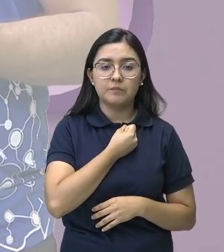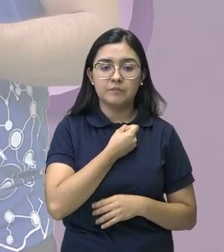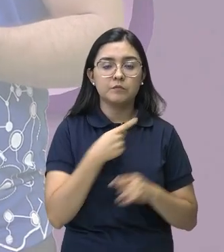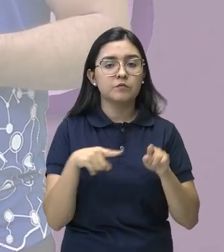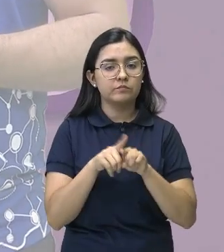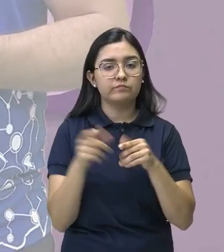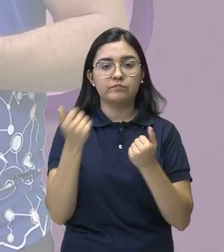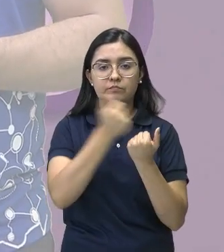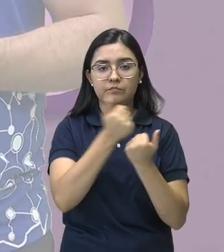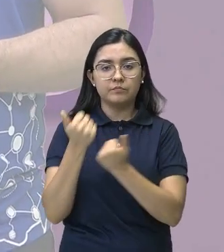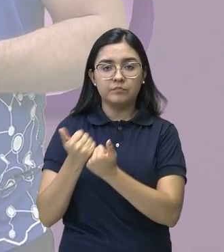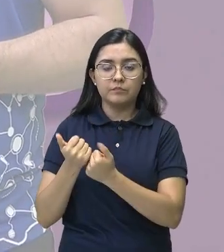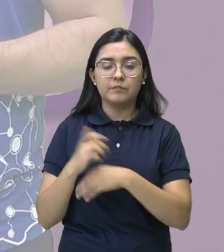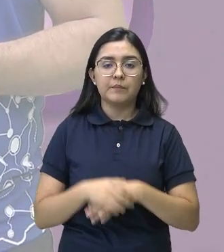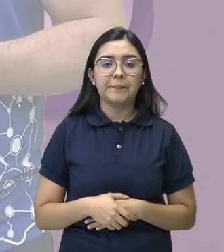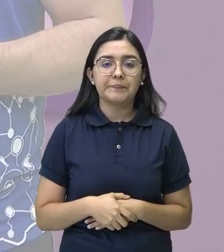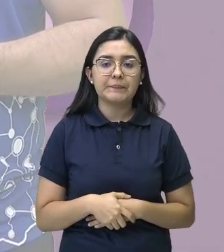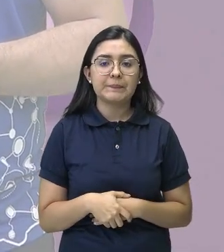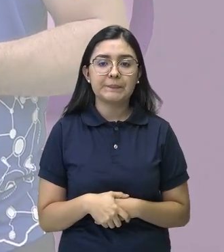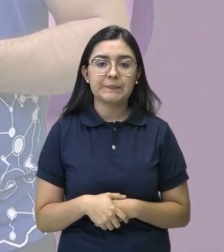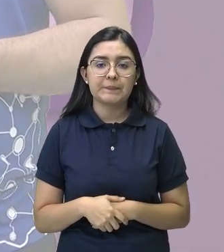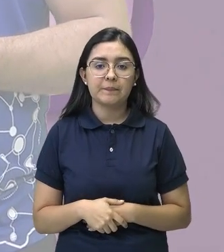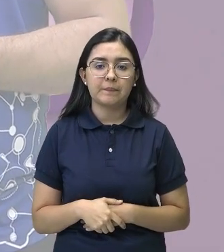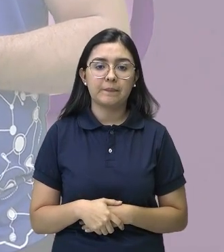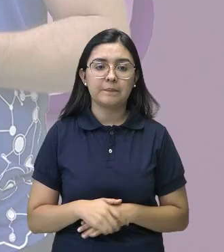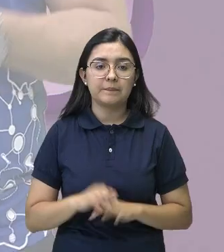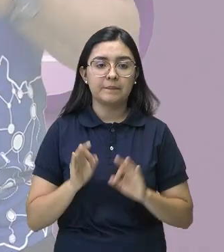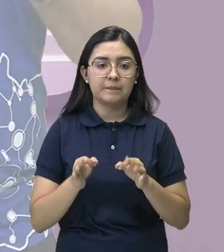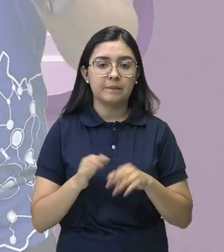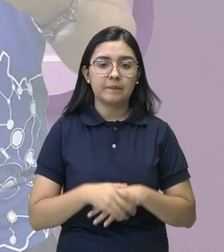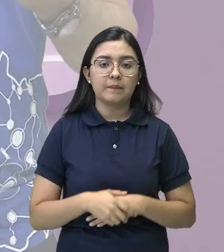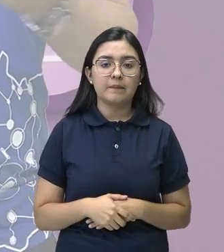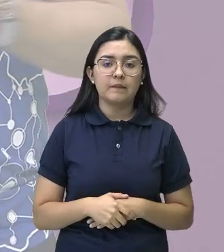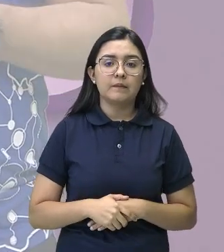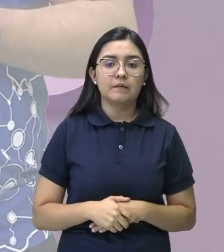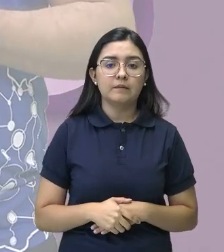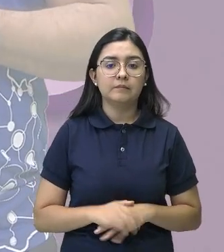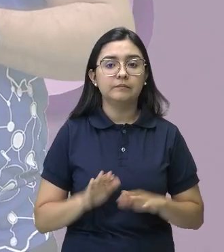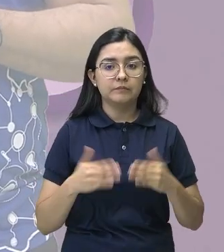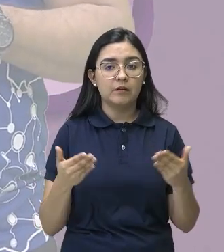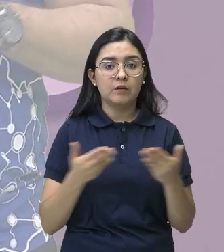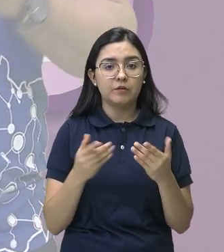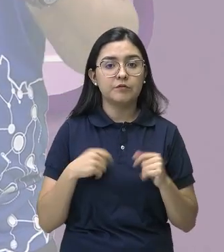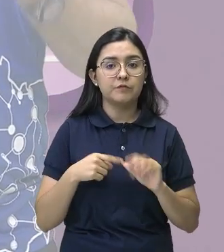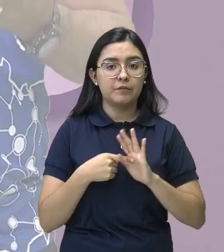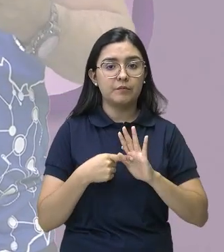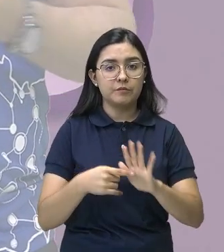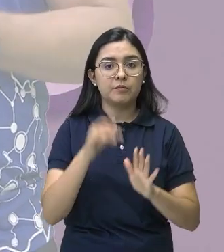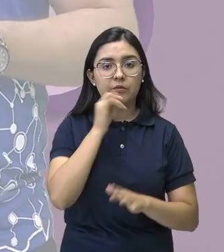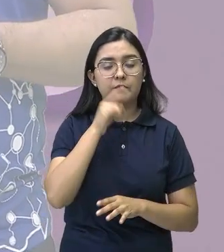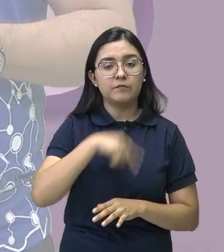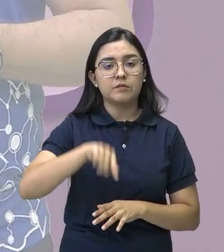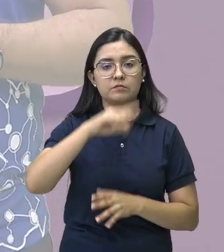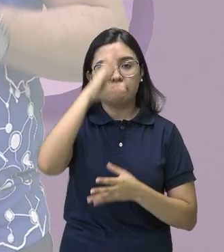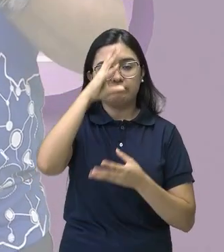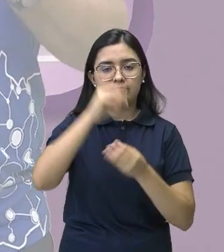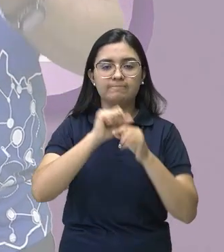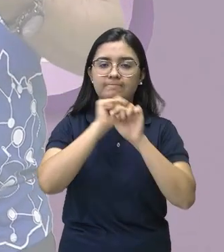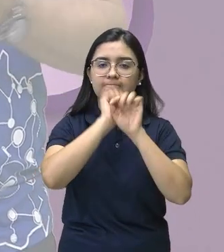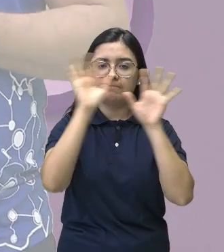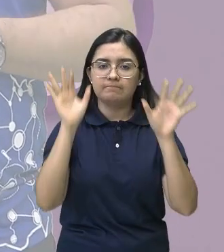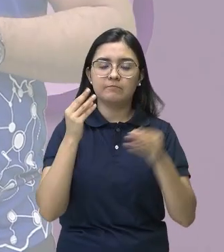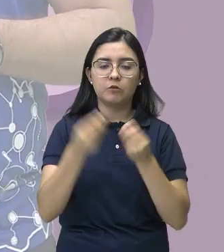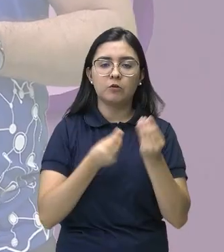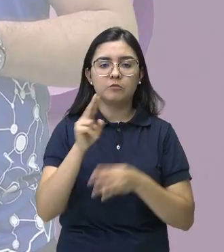número de P no lugar de P. Ok? E, logicamente, que a gente vai para um exemplo para você entender bem aí